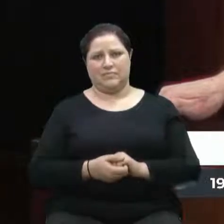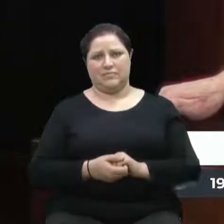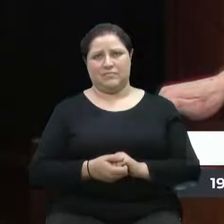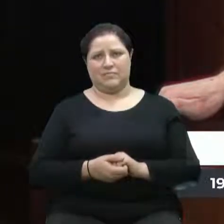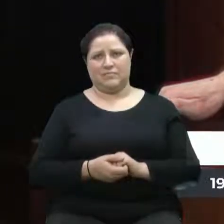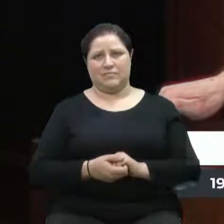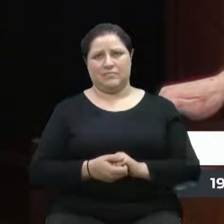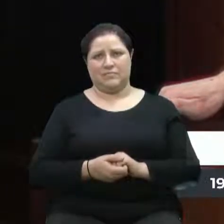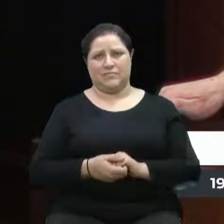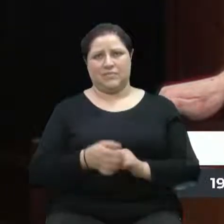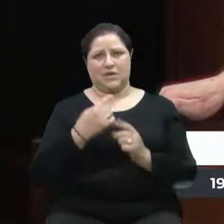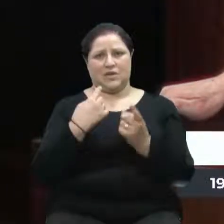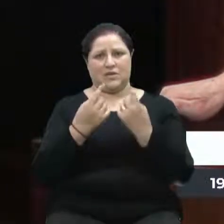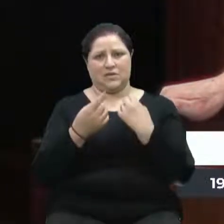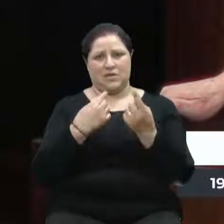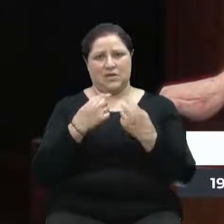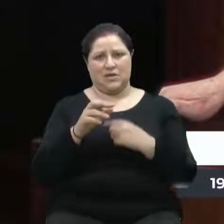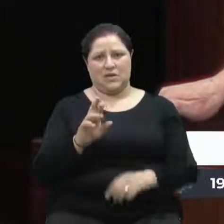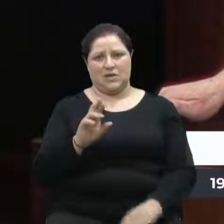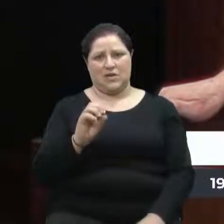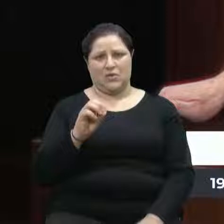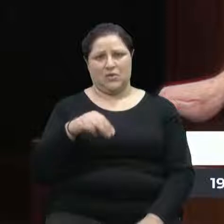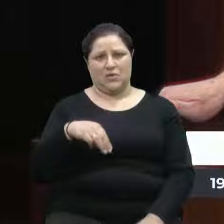na estrada aqui dos Romeiros.